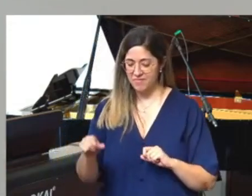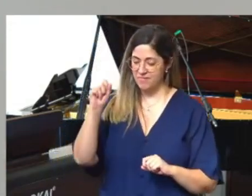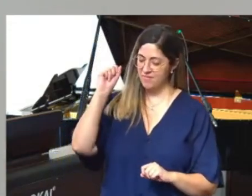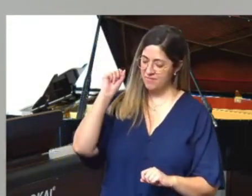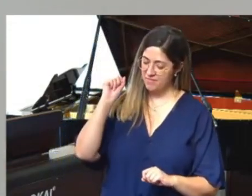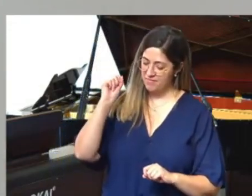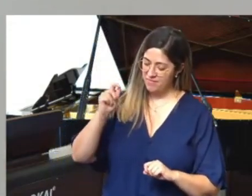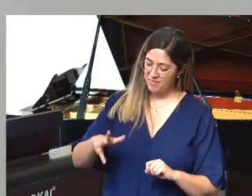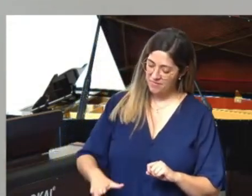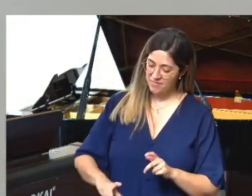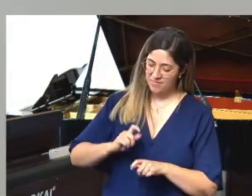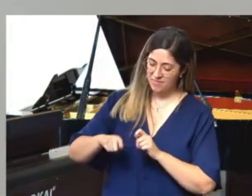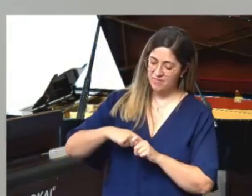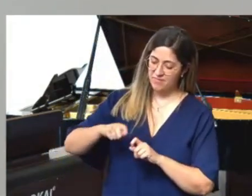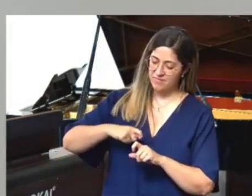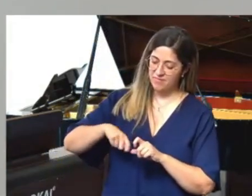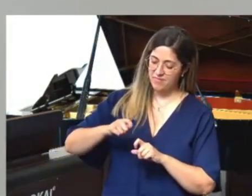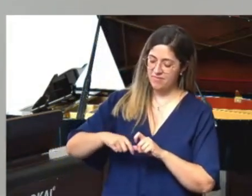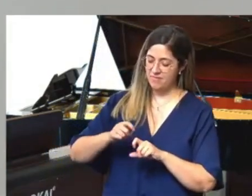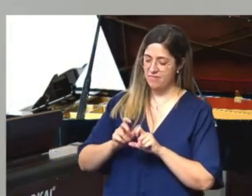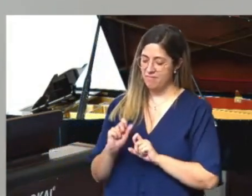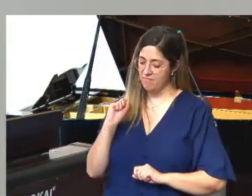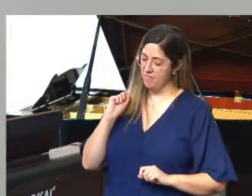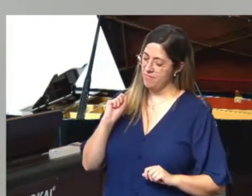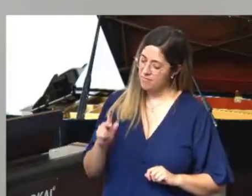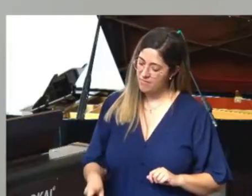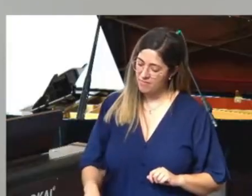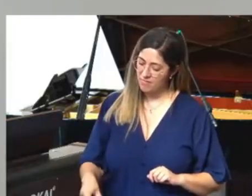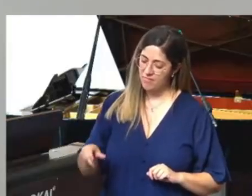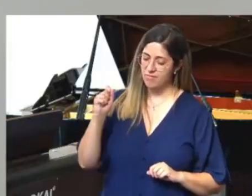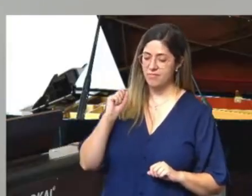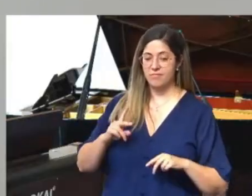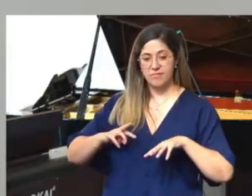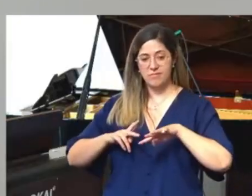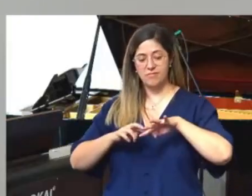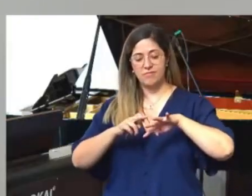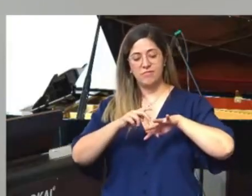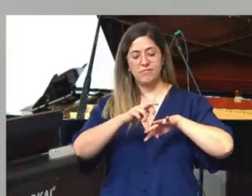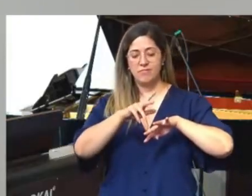ele sobe, ele pega aquele ioiô, mas ele está subindo a uma escada.